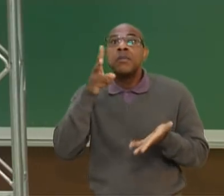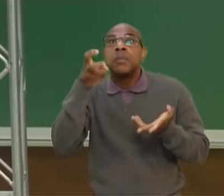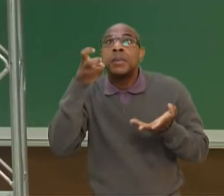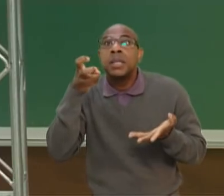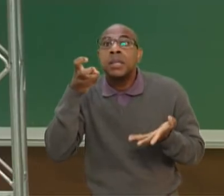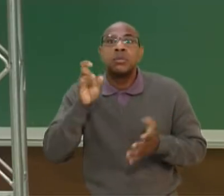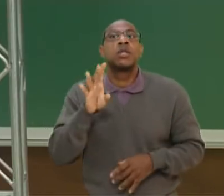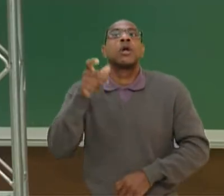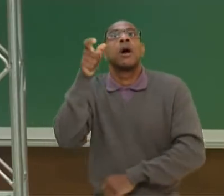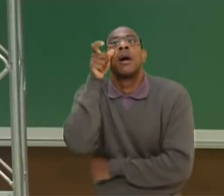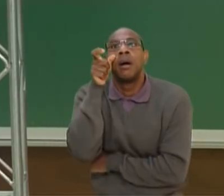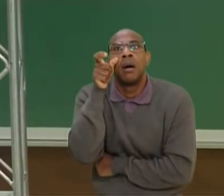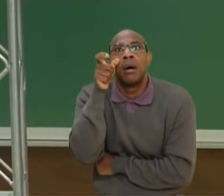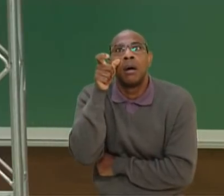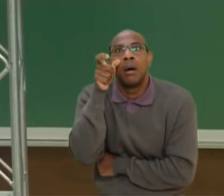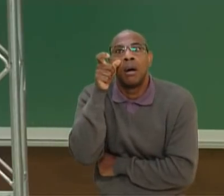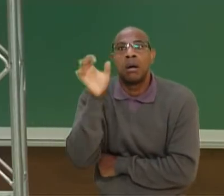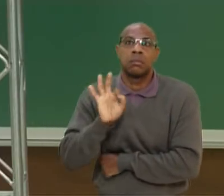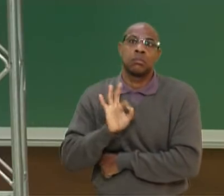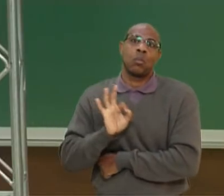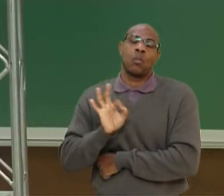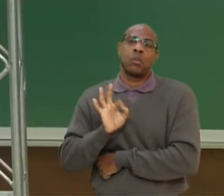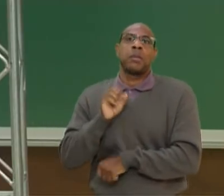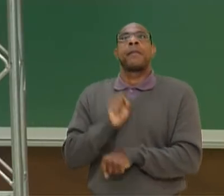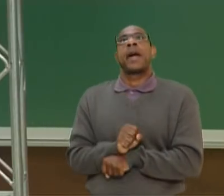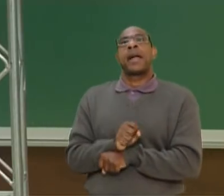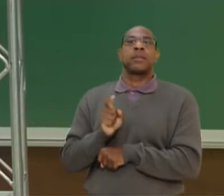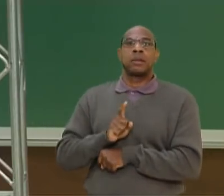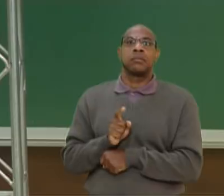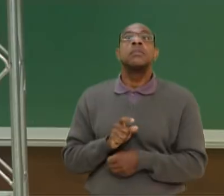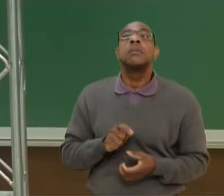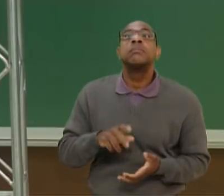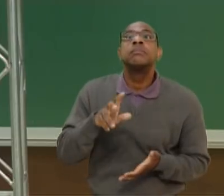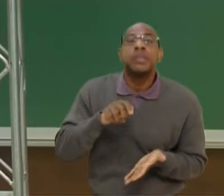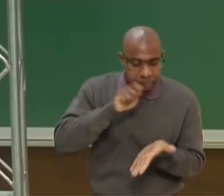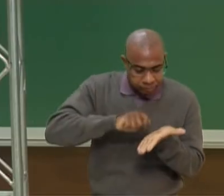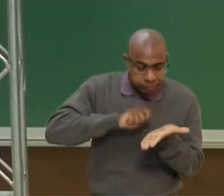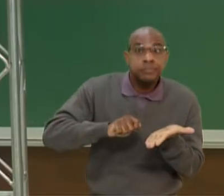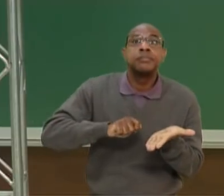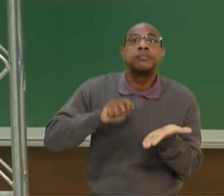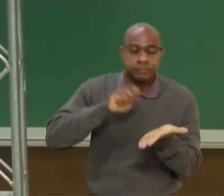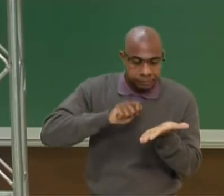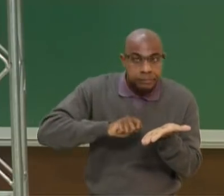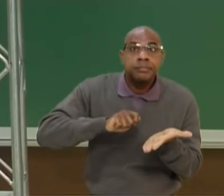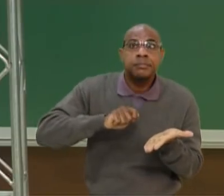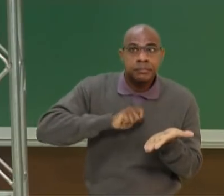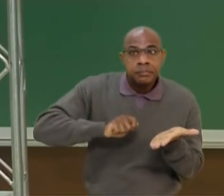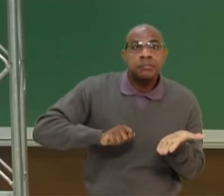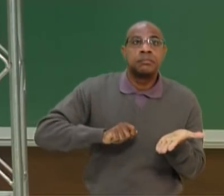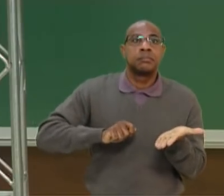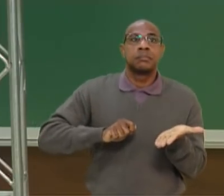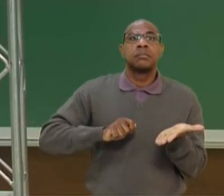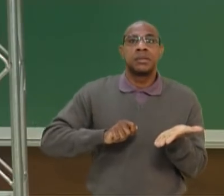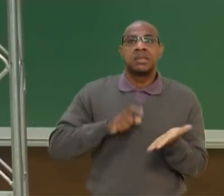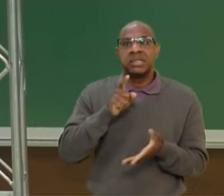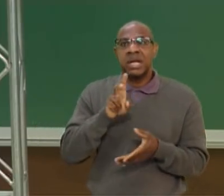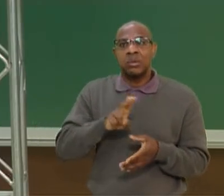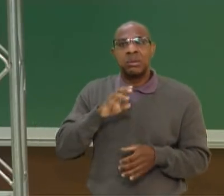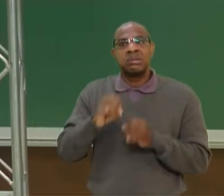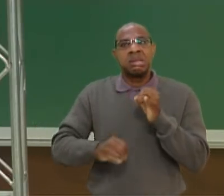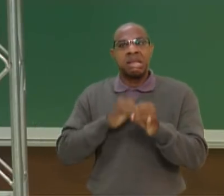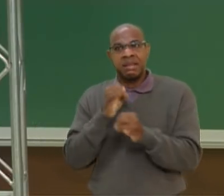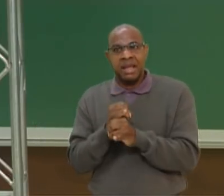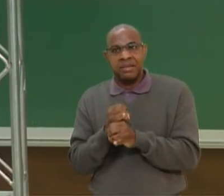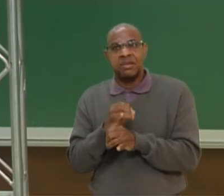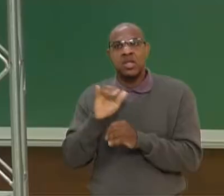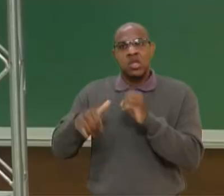ficar só assistindo passivamente o que o professor está falando, anotar. Quem está usando pela internet, assistindo